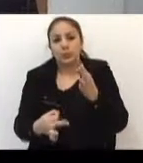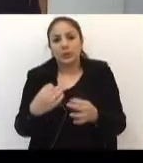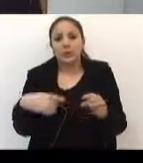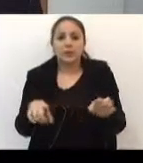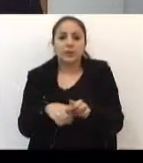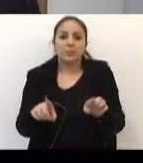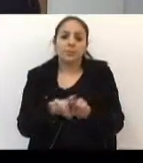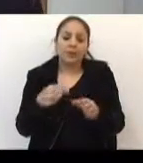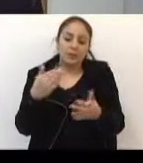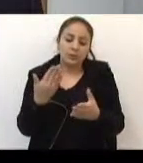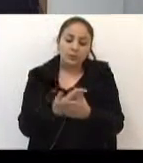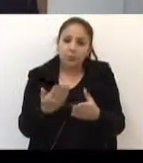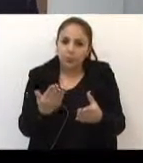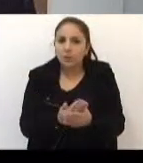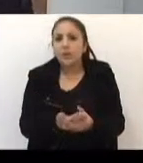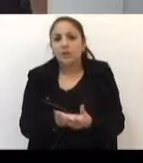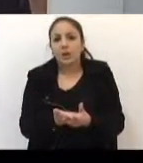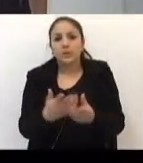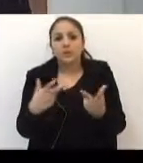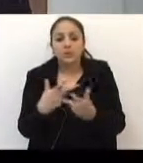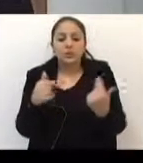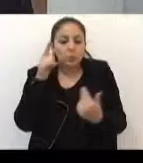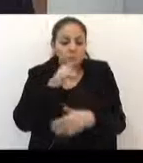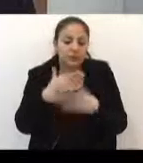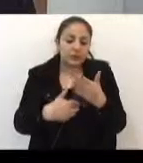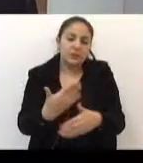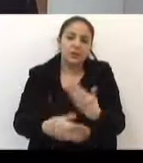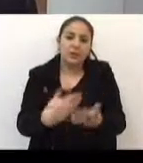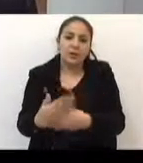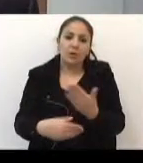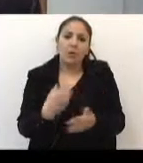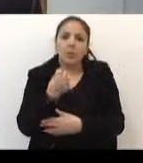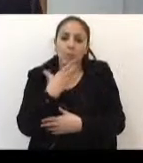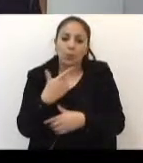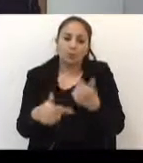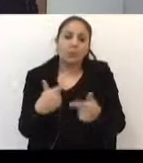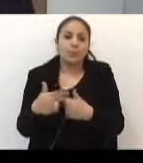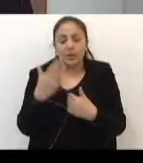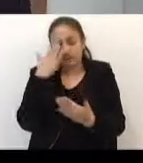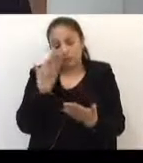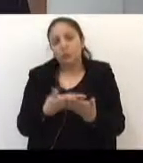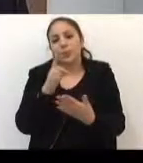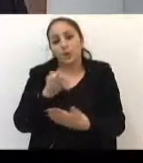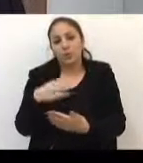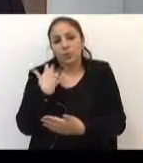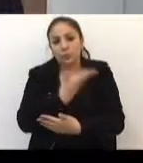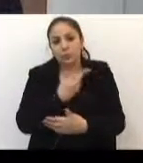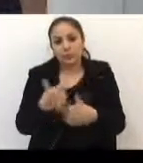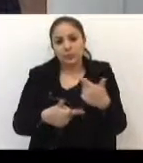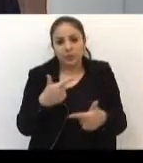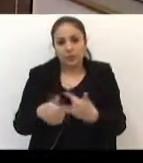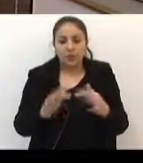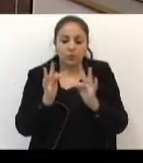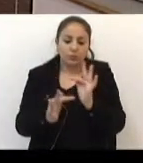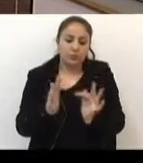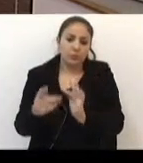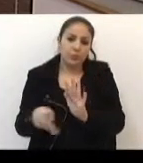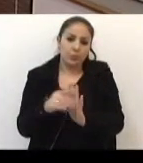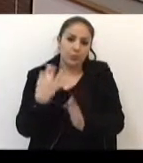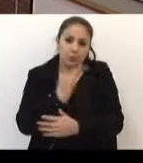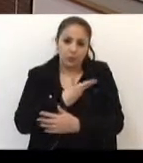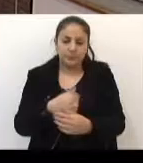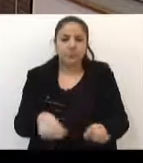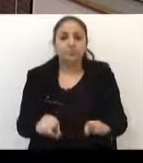brevidade os processos e ter desempenhado relativamente bem, como acreditamos que foi o caso, as nossas funções.